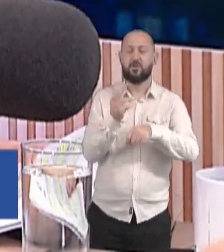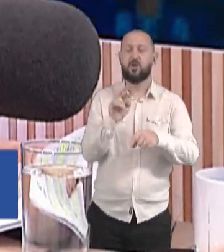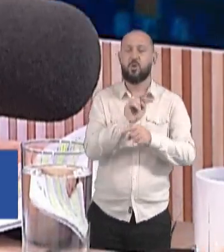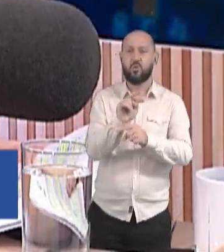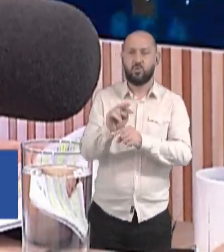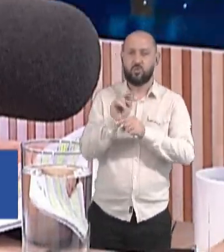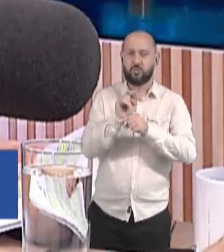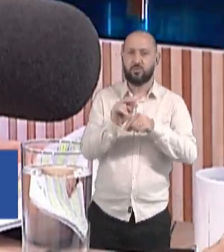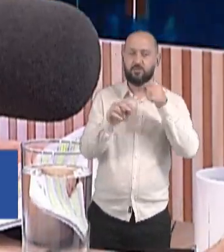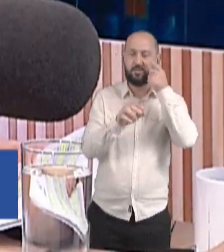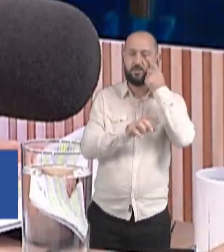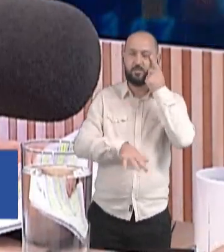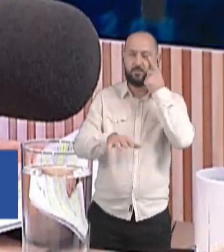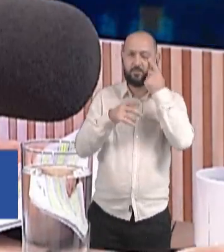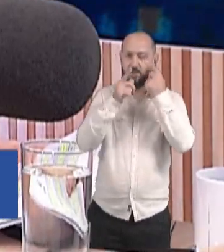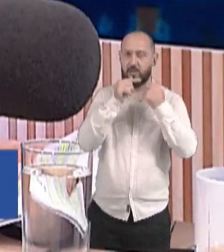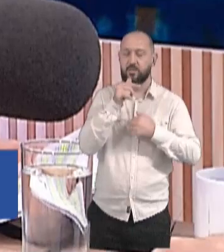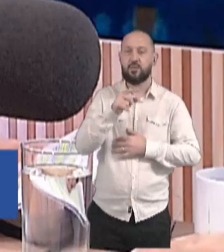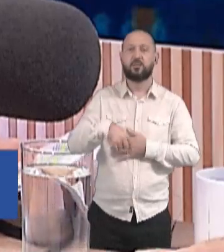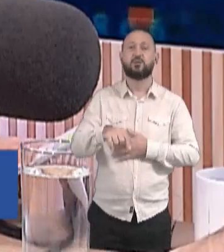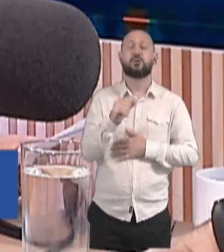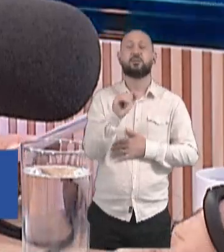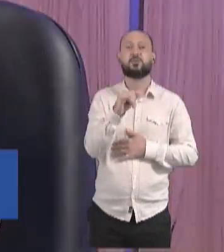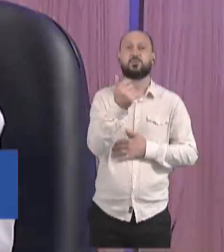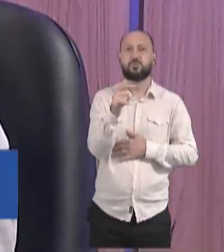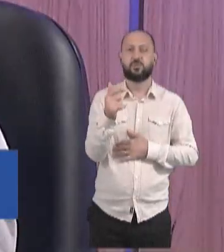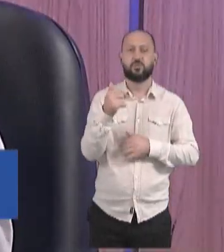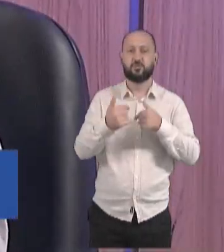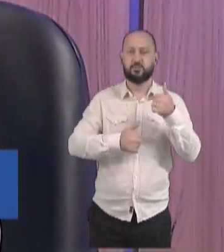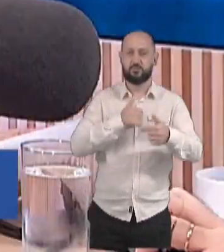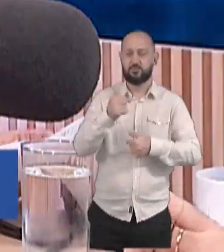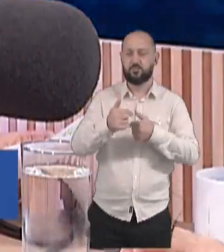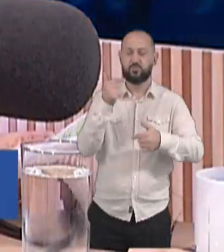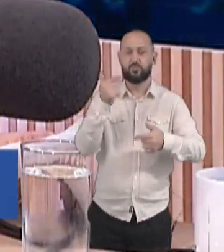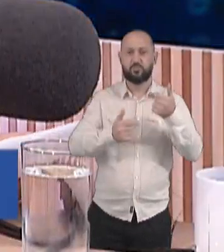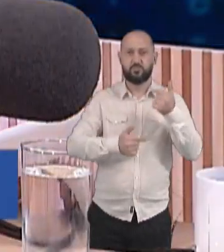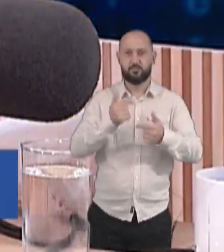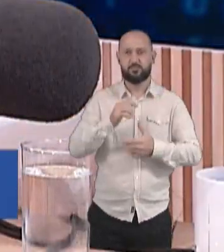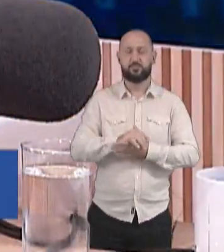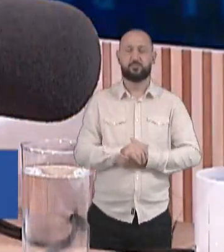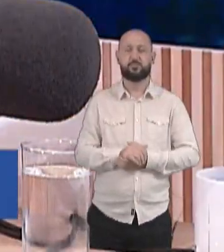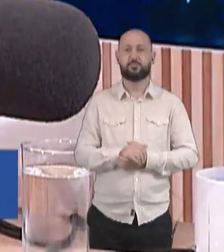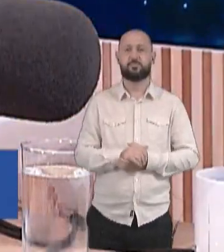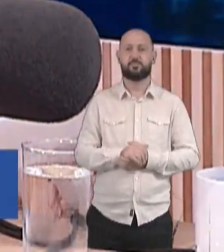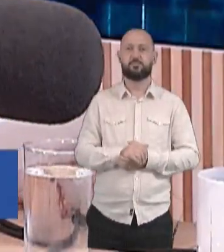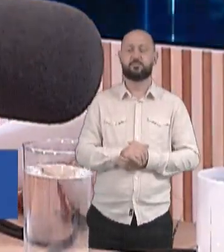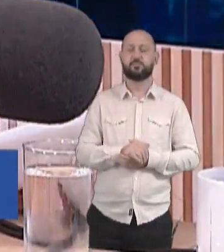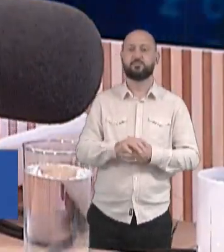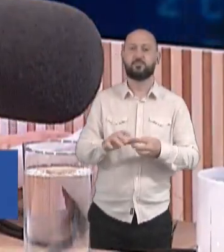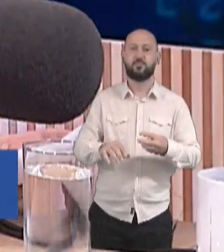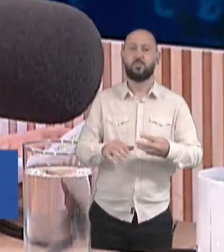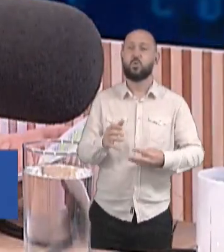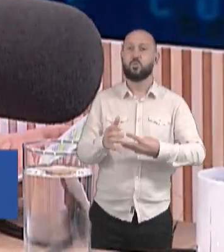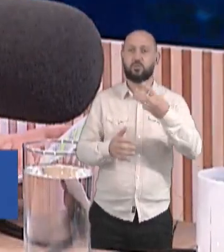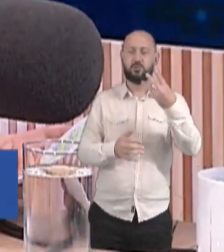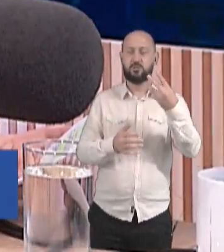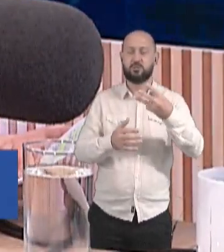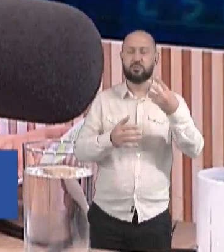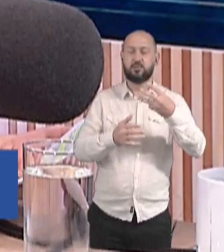preservação e a conservação da água sem o trabalho de políticas públicas. Já o terceiro seminário,